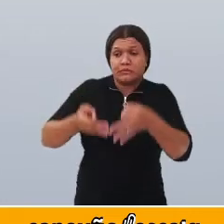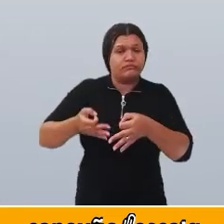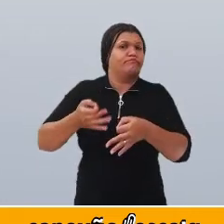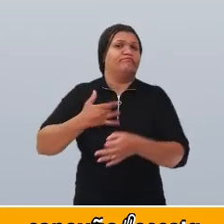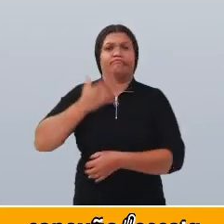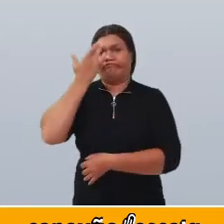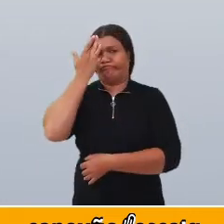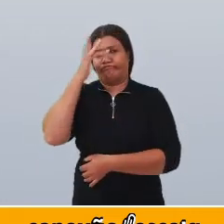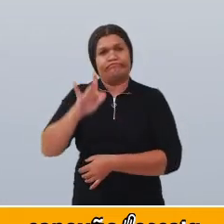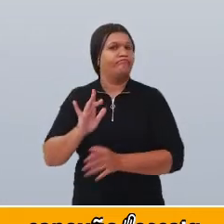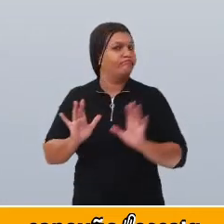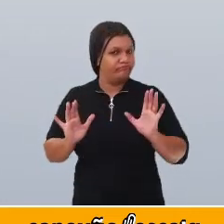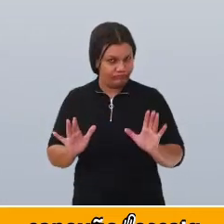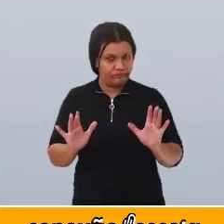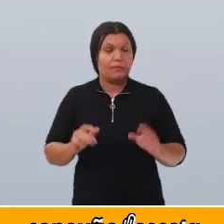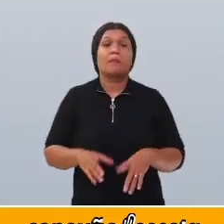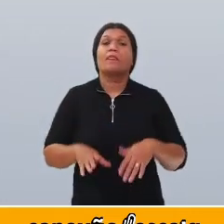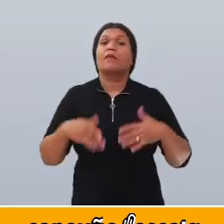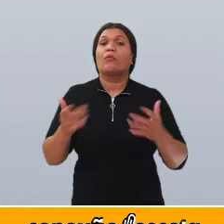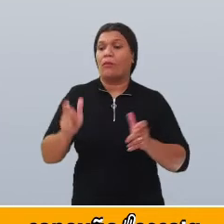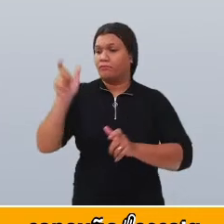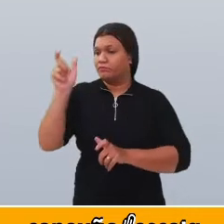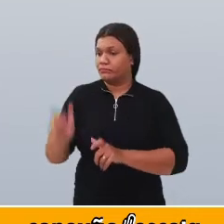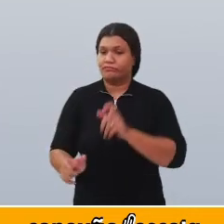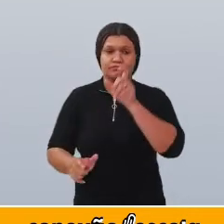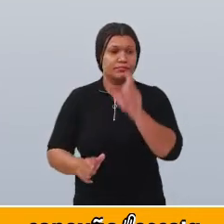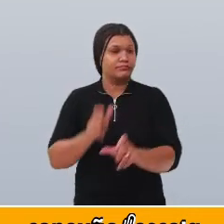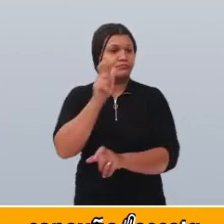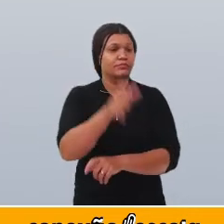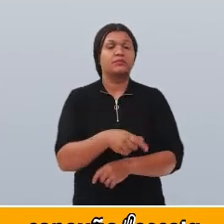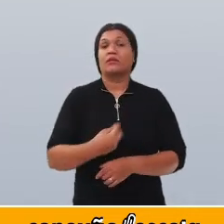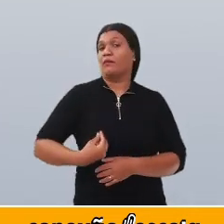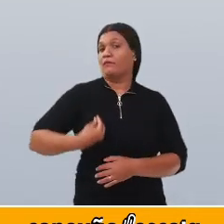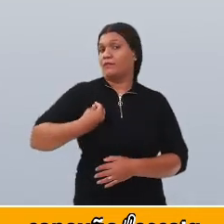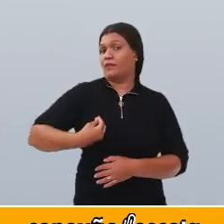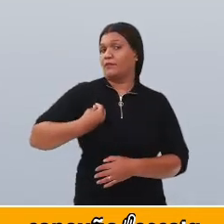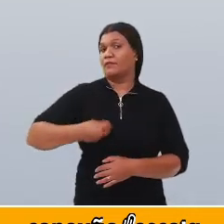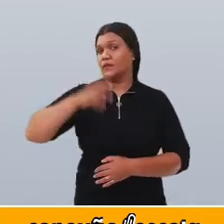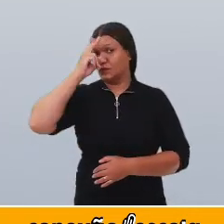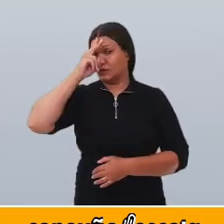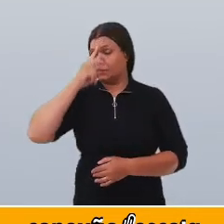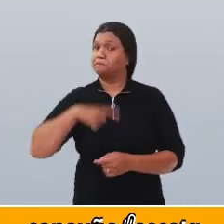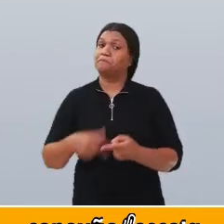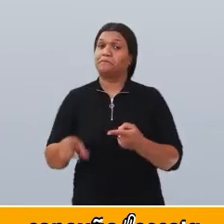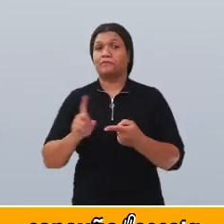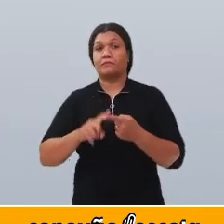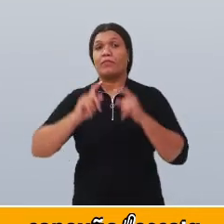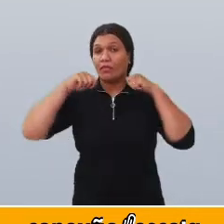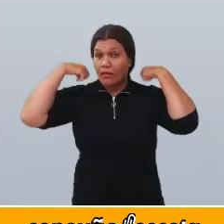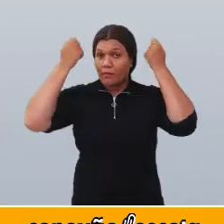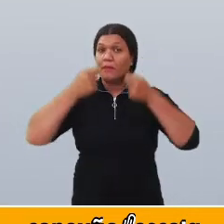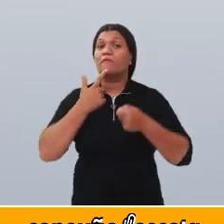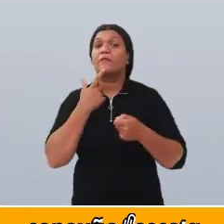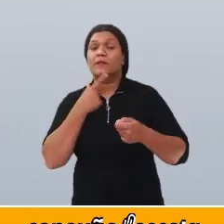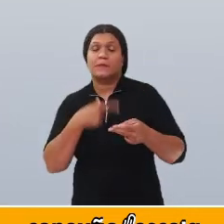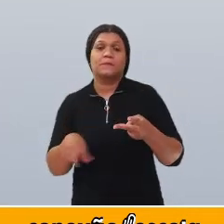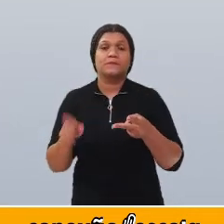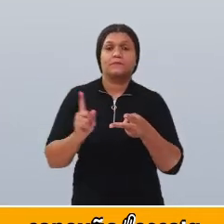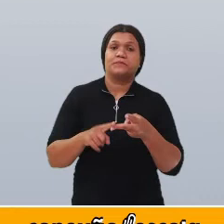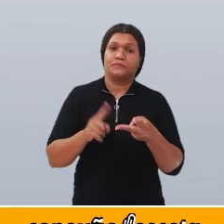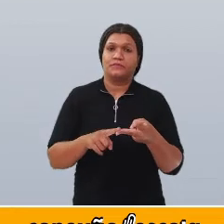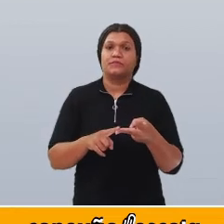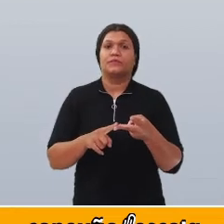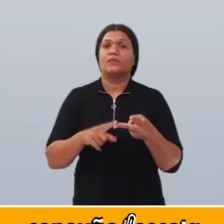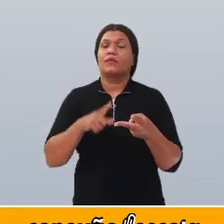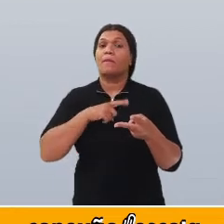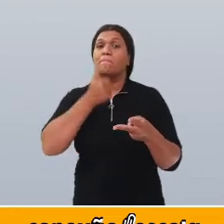tempo. Quais são os personagens que vivem essa história? Nós temos a Chapeuzinho Vermelho,